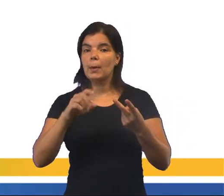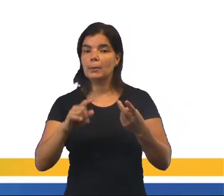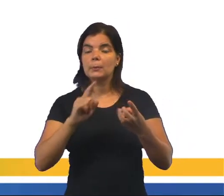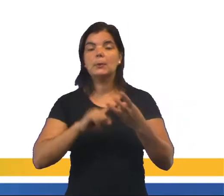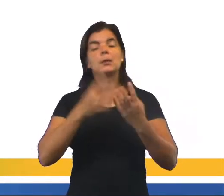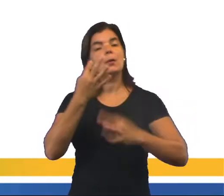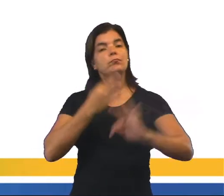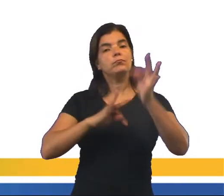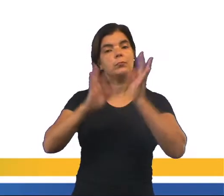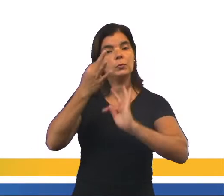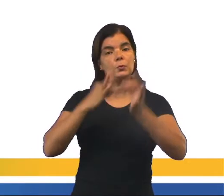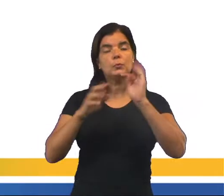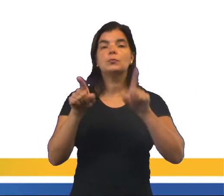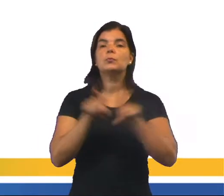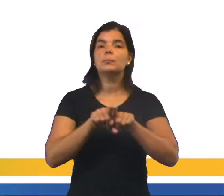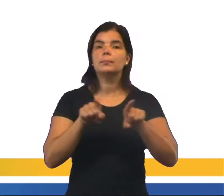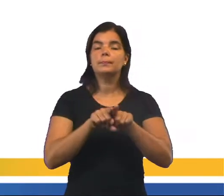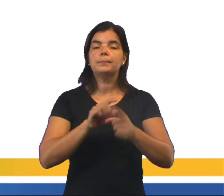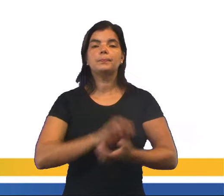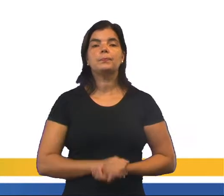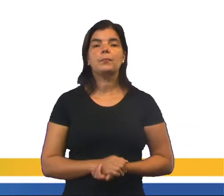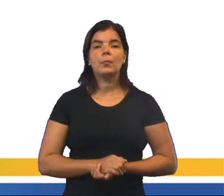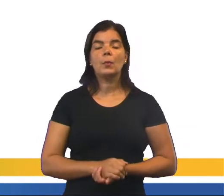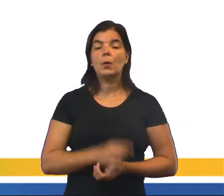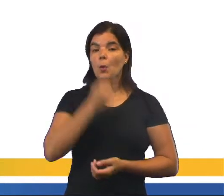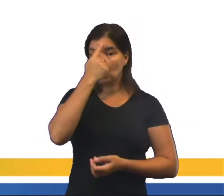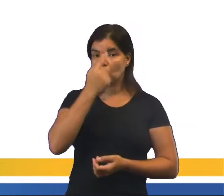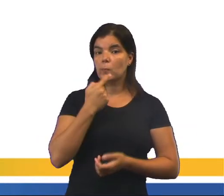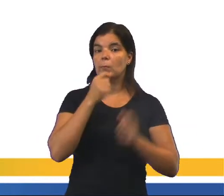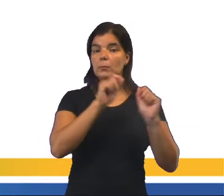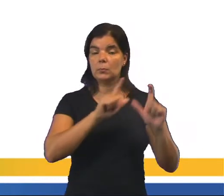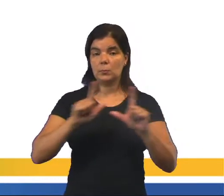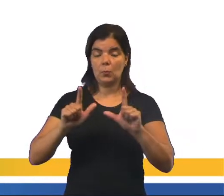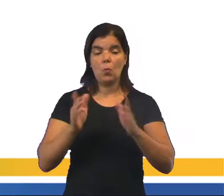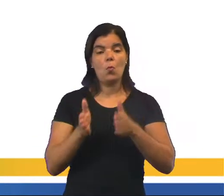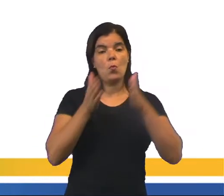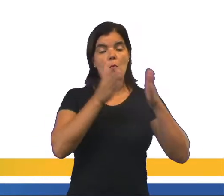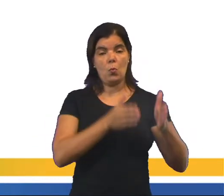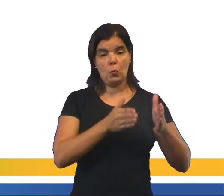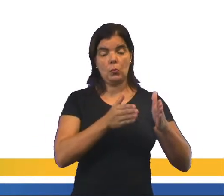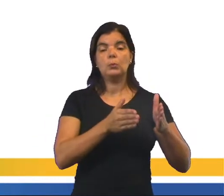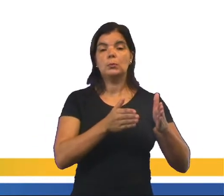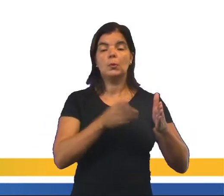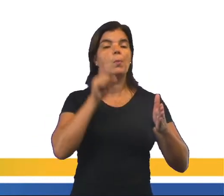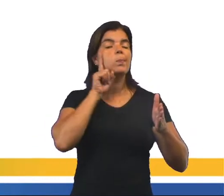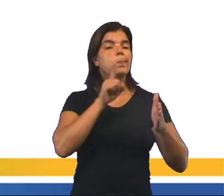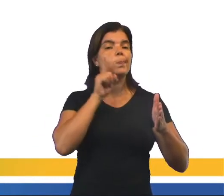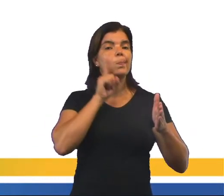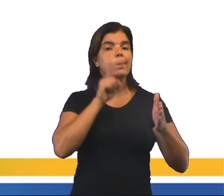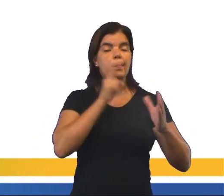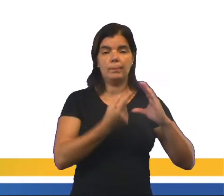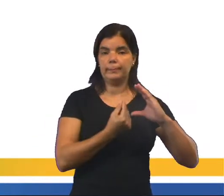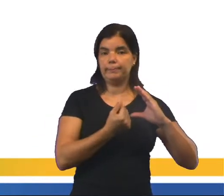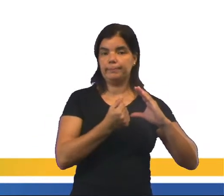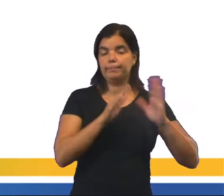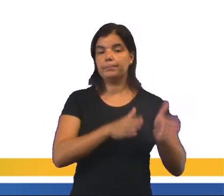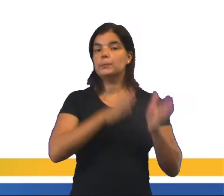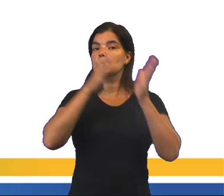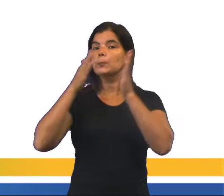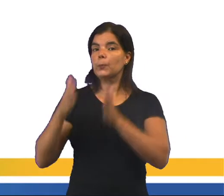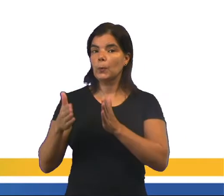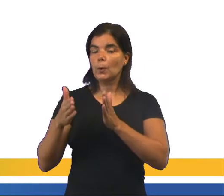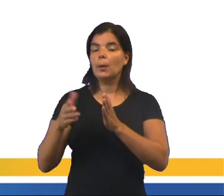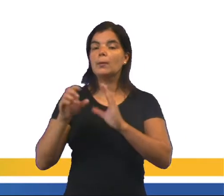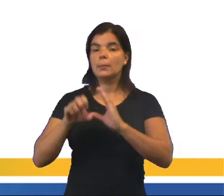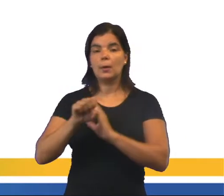na tecnologia. Como eu estava dizendo, de um lado ficou os Estados Unidos, que era uma potência capitalista,